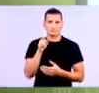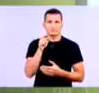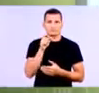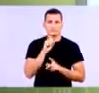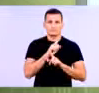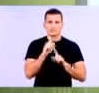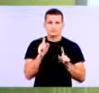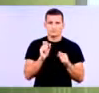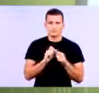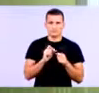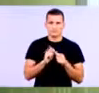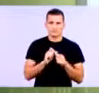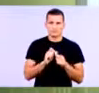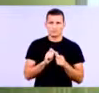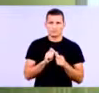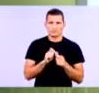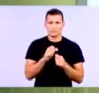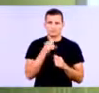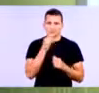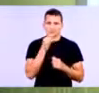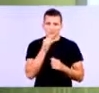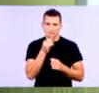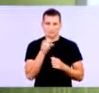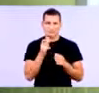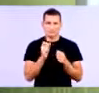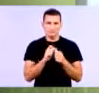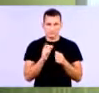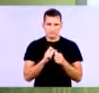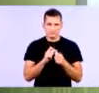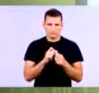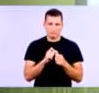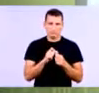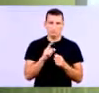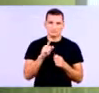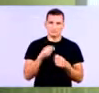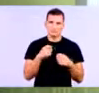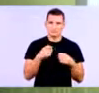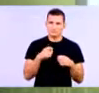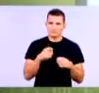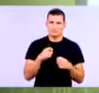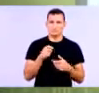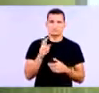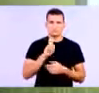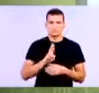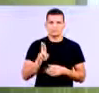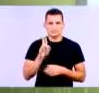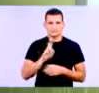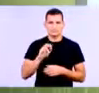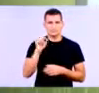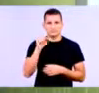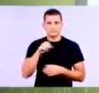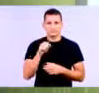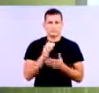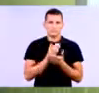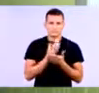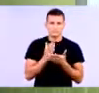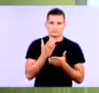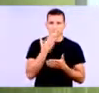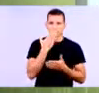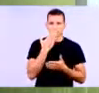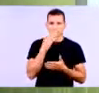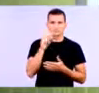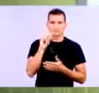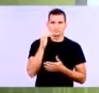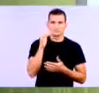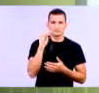não faça. Se o fizer, é necessário aplicar, sim, algum tipo de